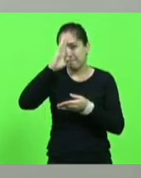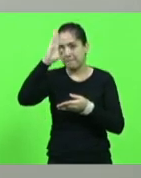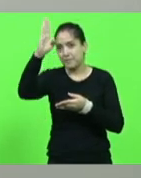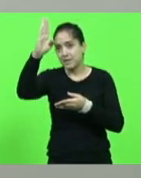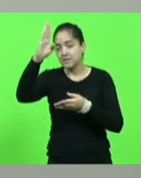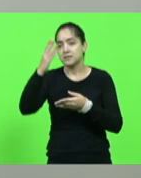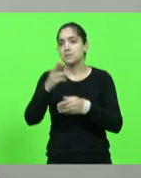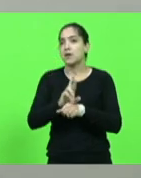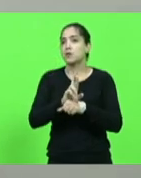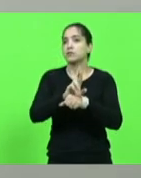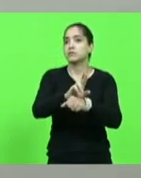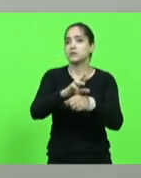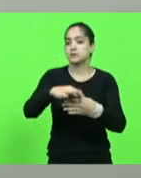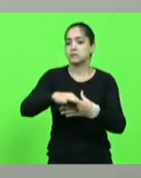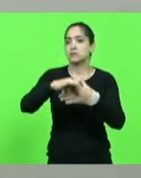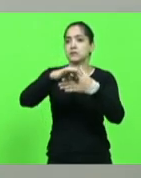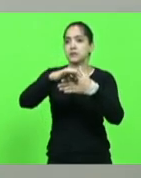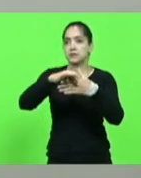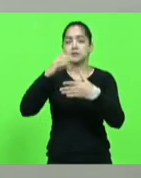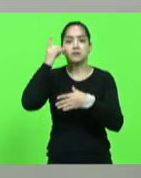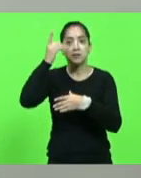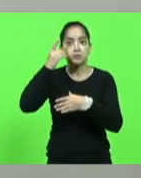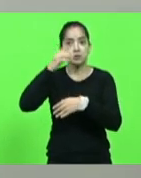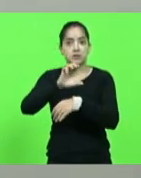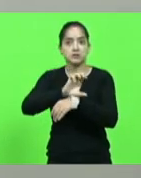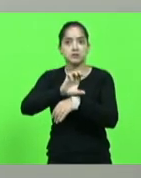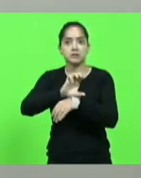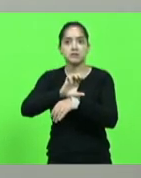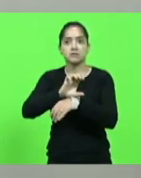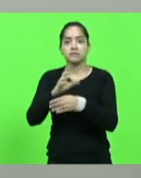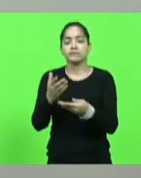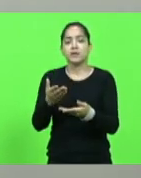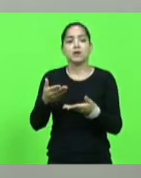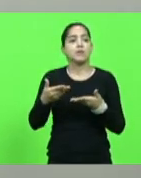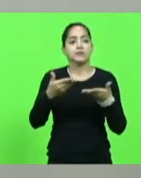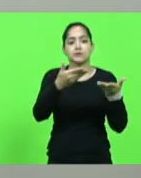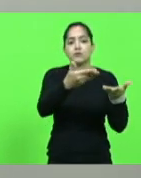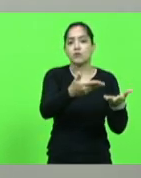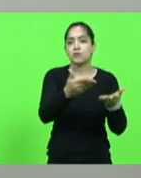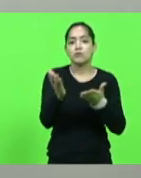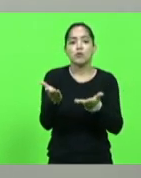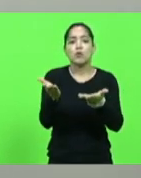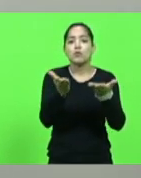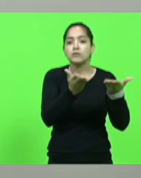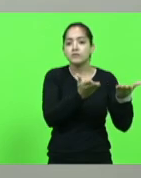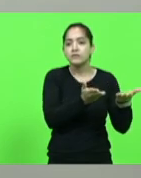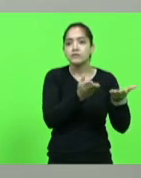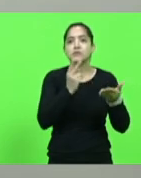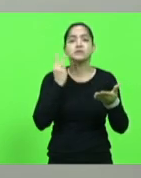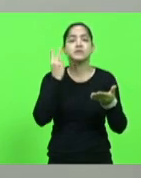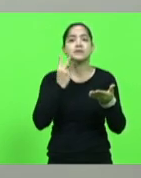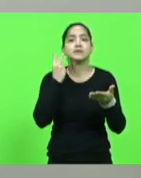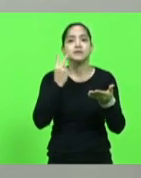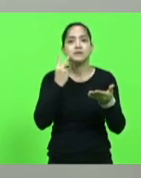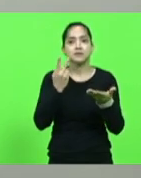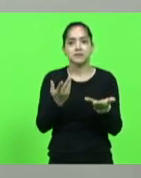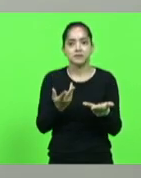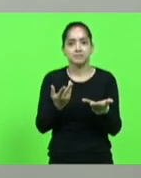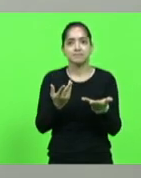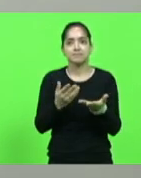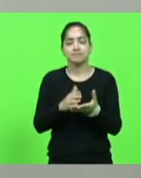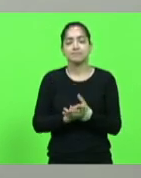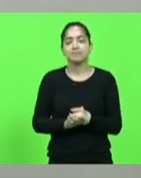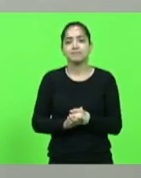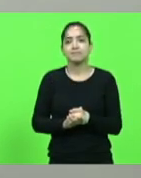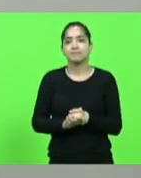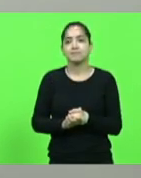deputado estadual, convidou os vereadores. Ah, os vereadores devem votar aqui na Assembleia, devem analisar os projetos.